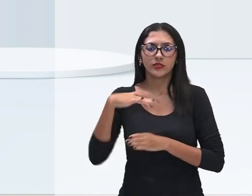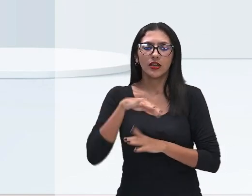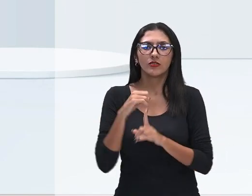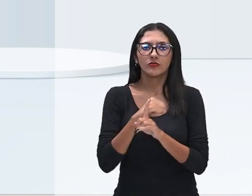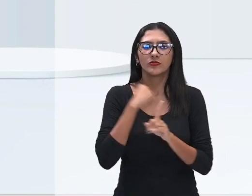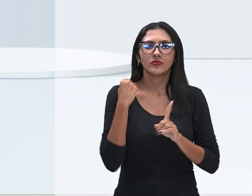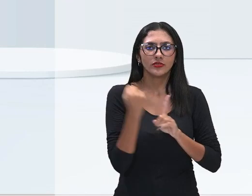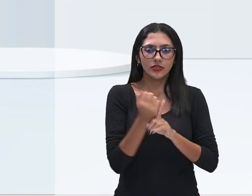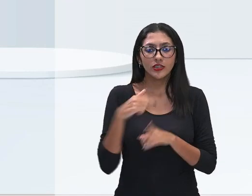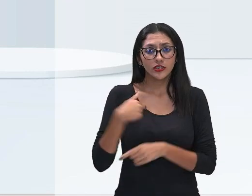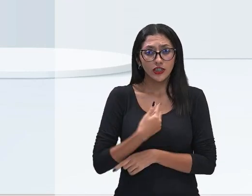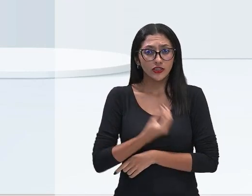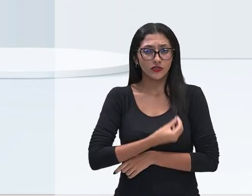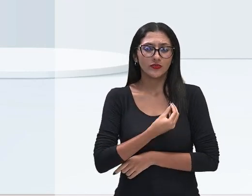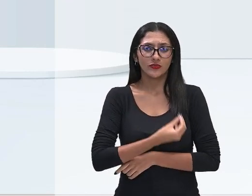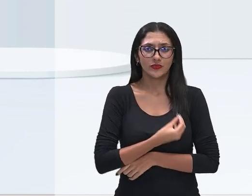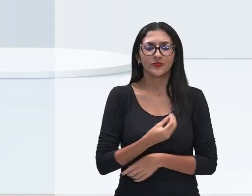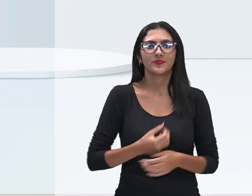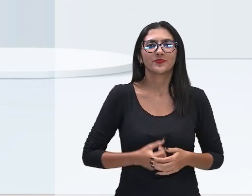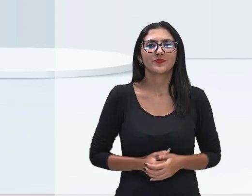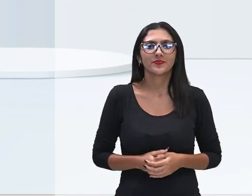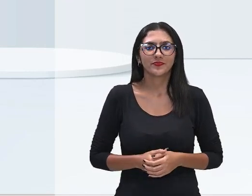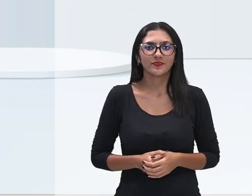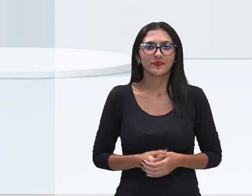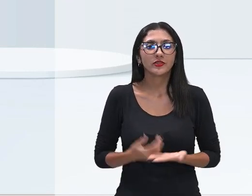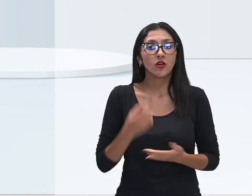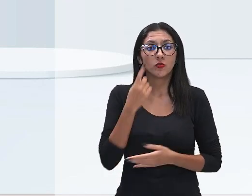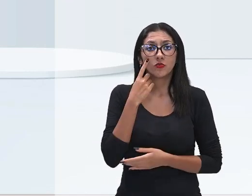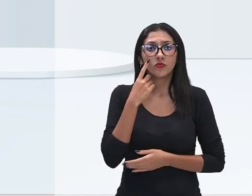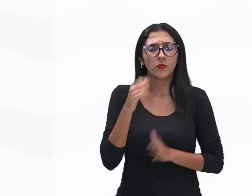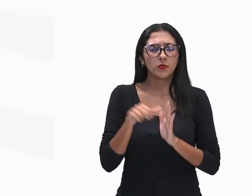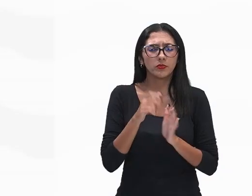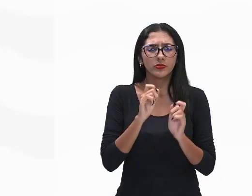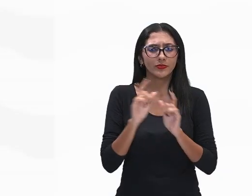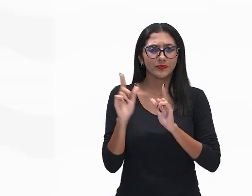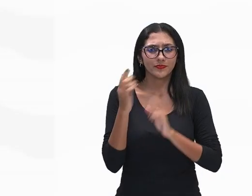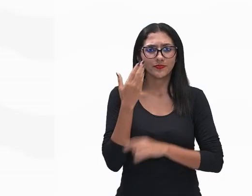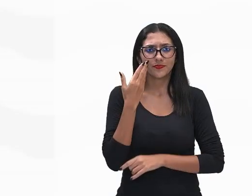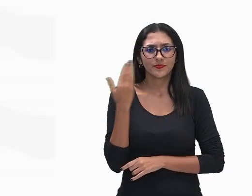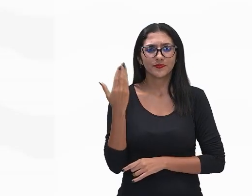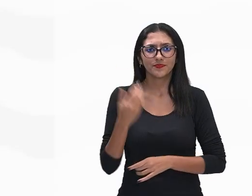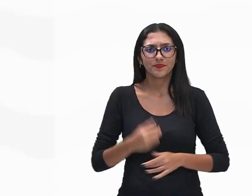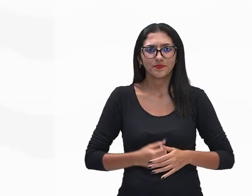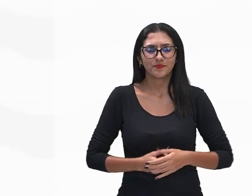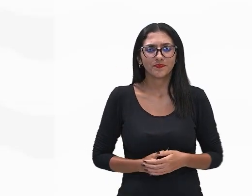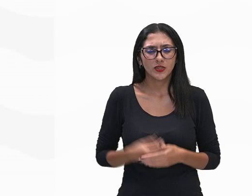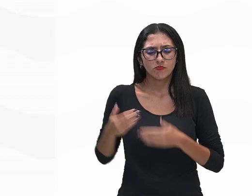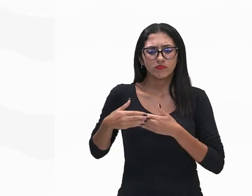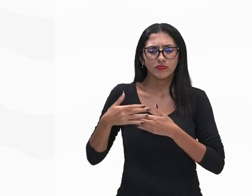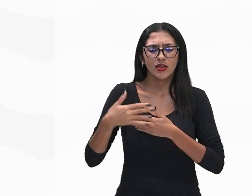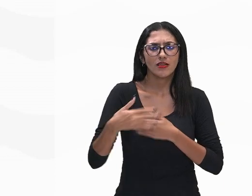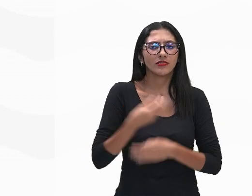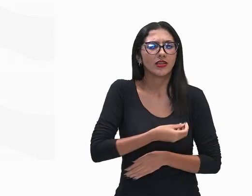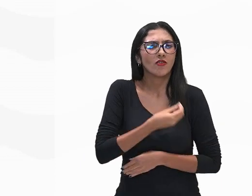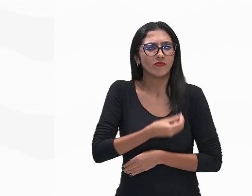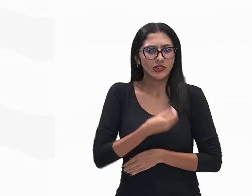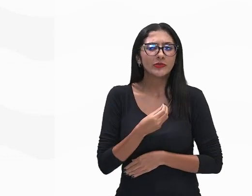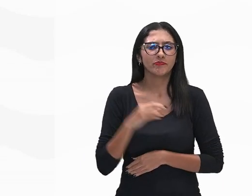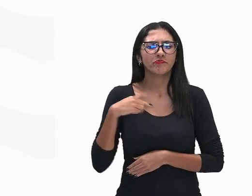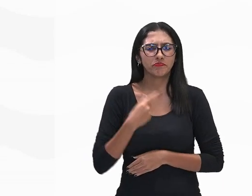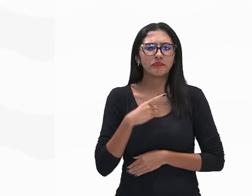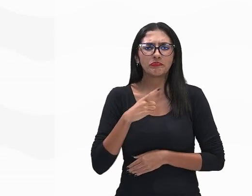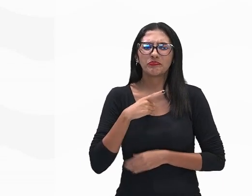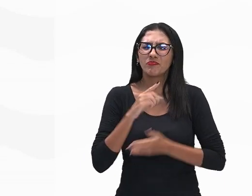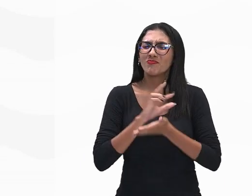em que a gente faz parte. Olha só o que diz a nossa primeira cartela. Na jornada da vida, somos confrontados com